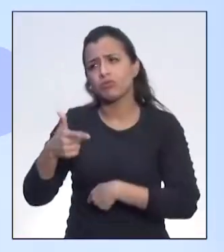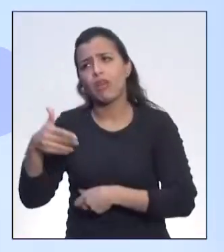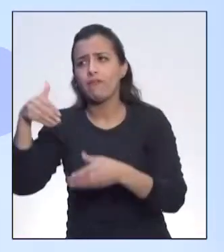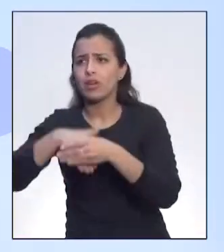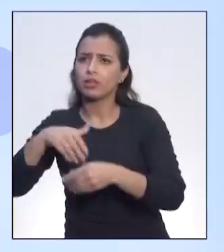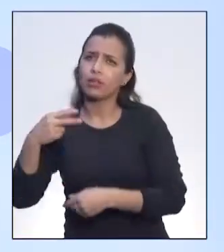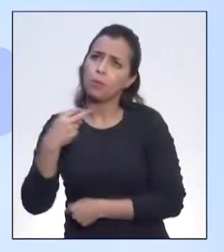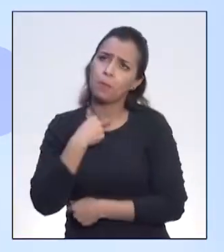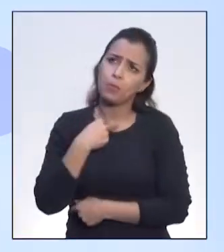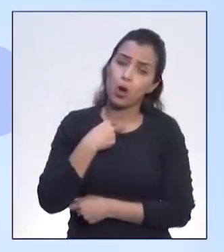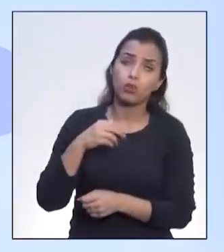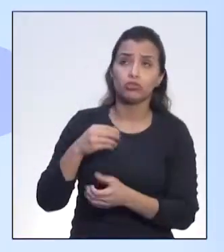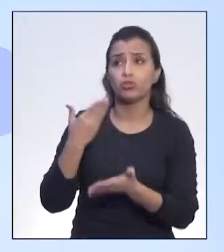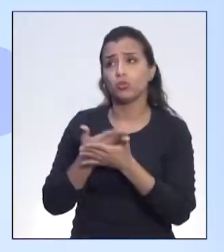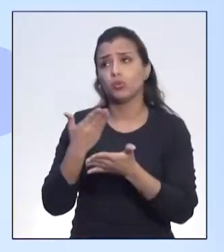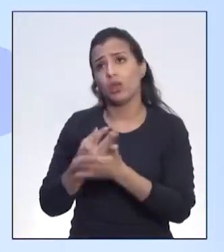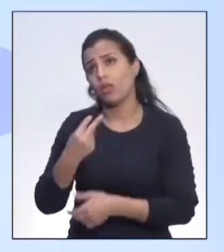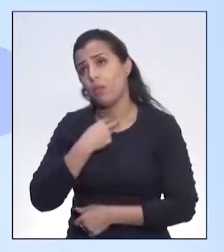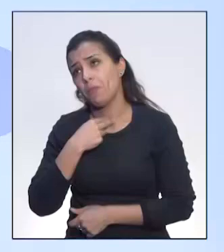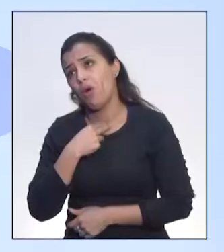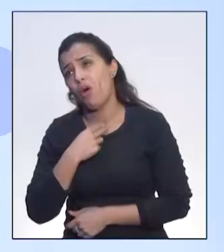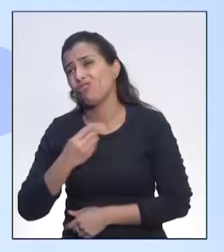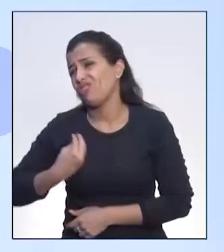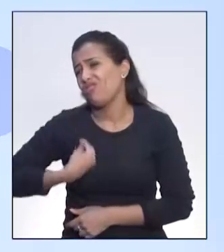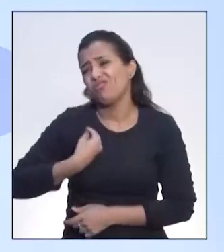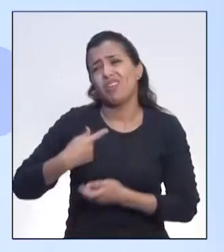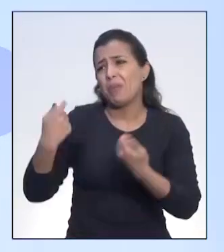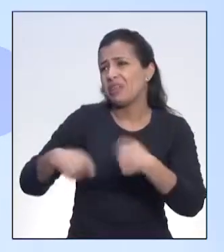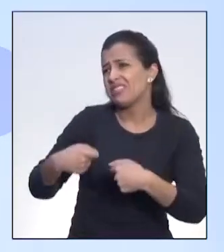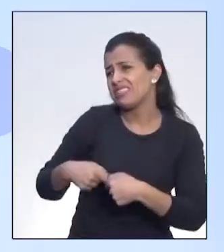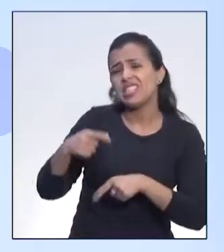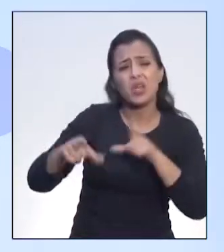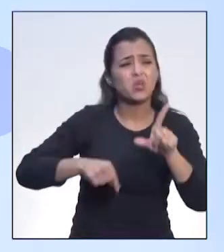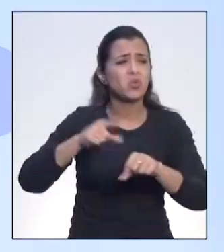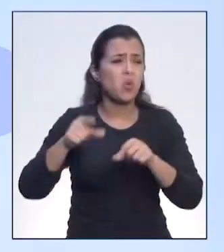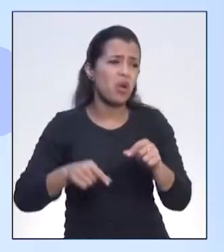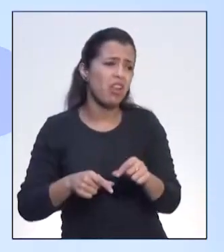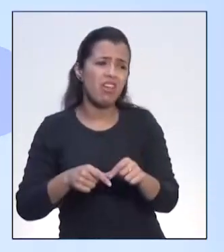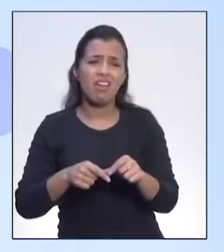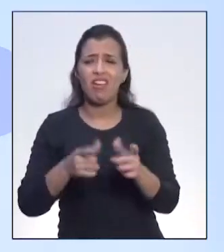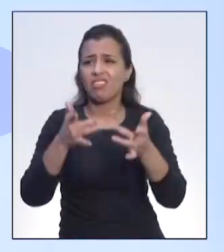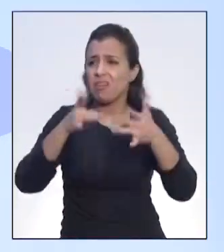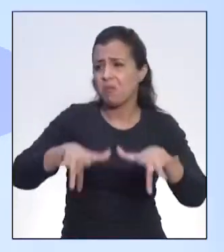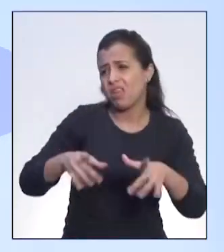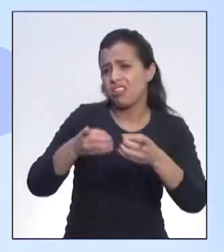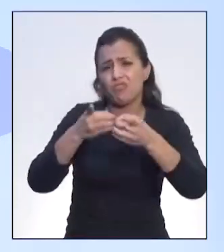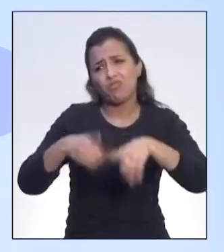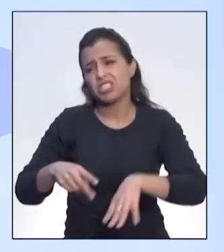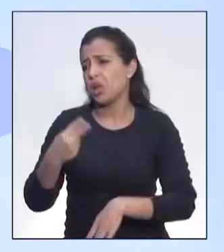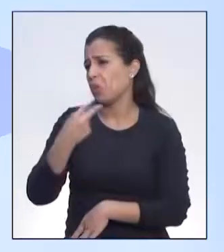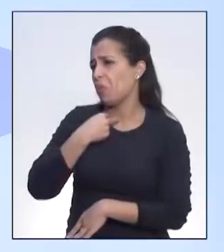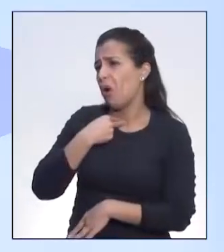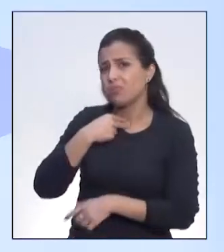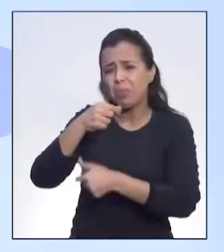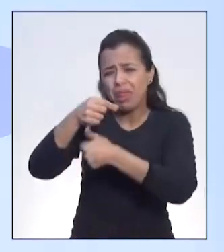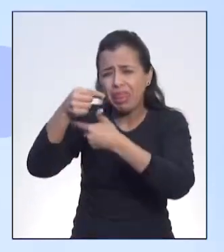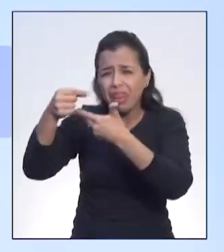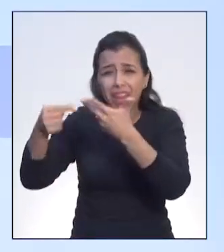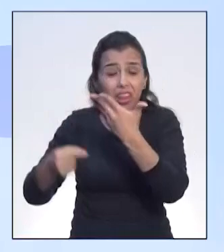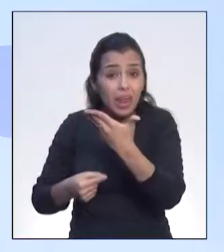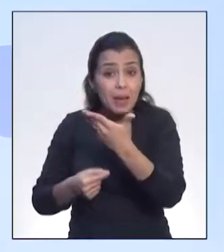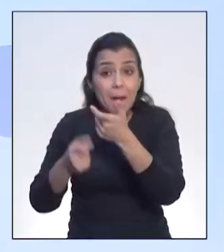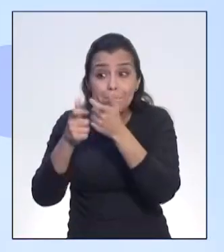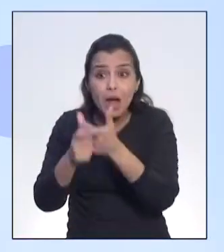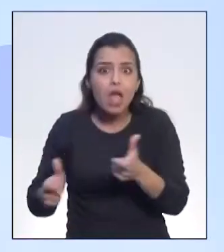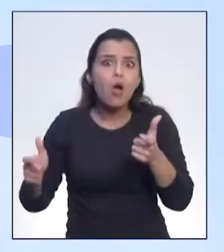podem estudar, que não têm o direito à vida, que não têm o direito a escolher se terminam ou não os seus relacionamentos. E a maioria dos casos de violência